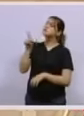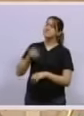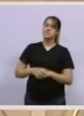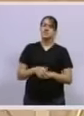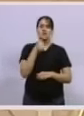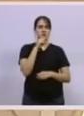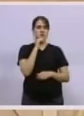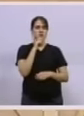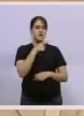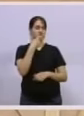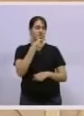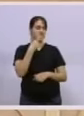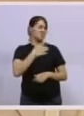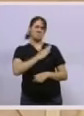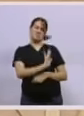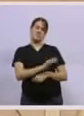também? É porque eu não gosto.